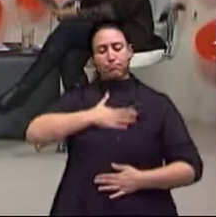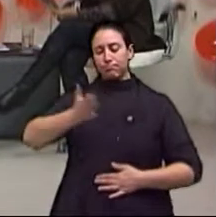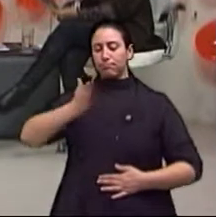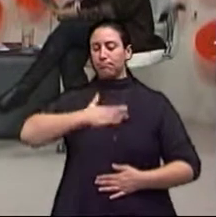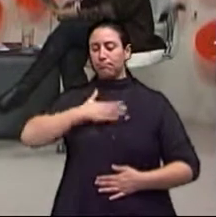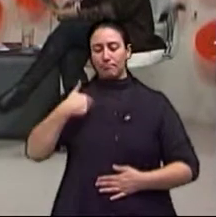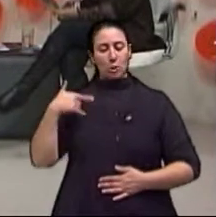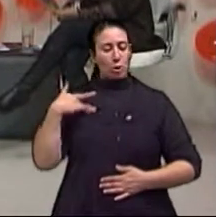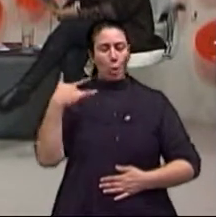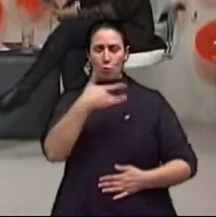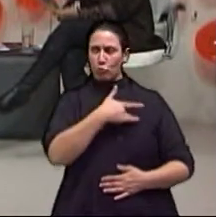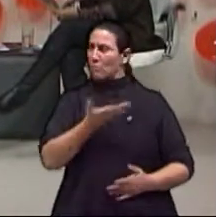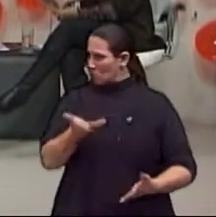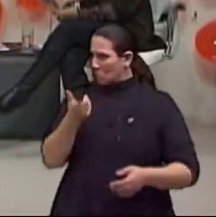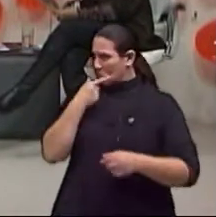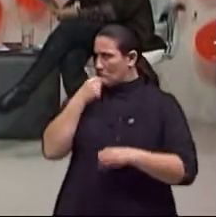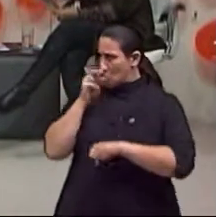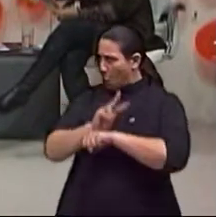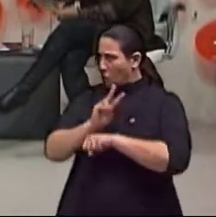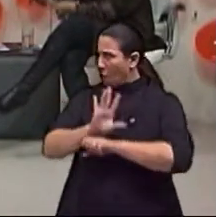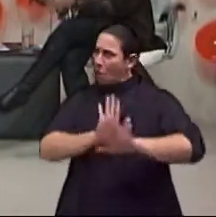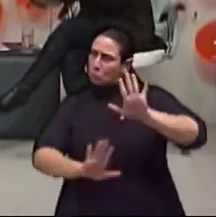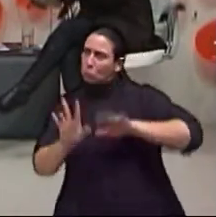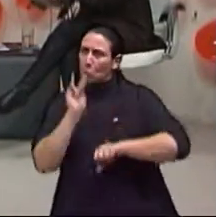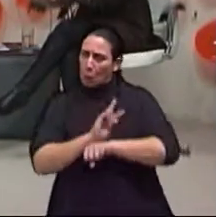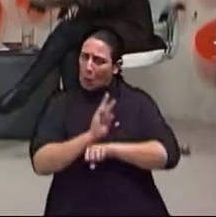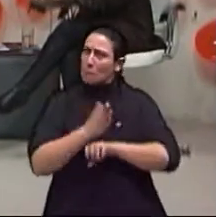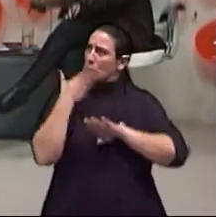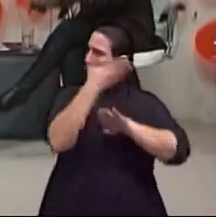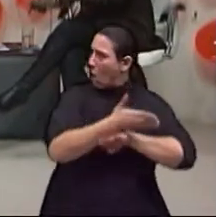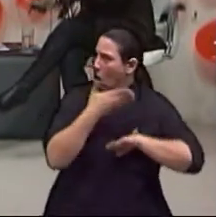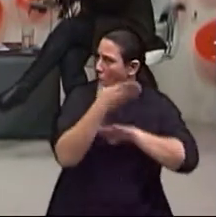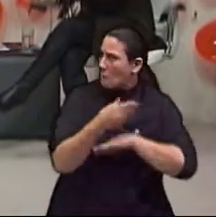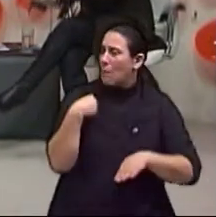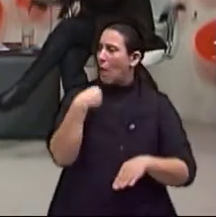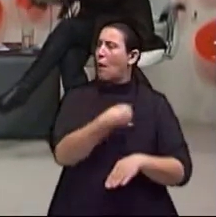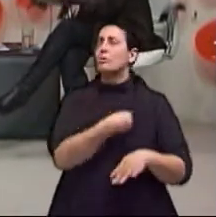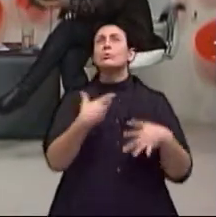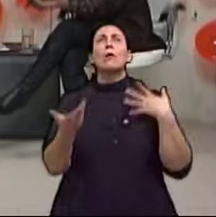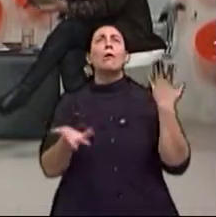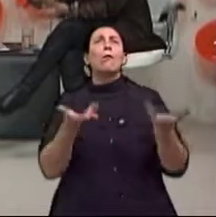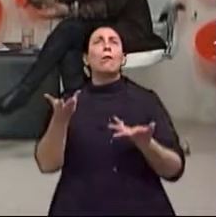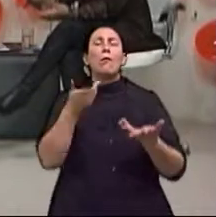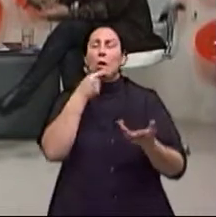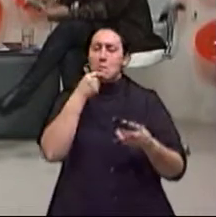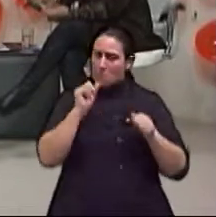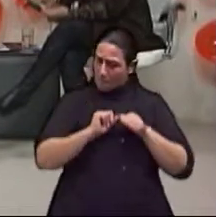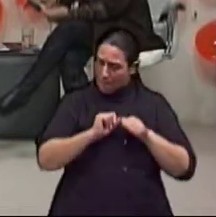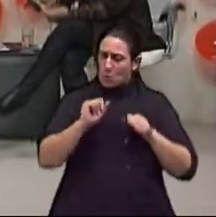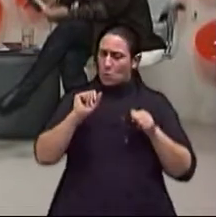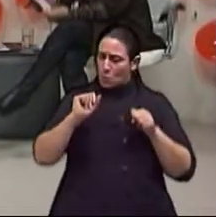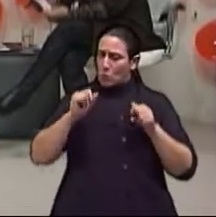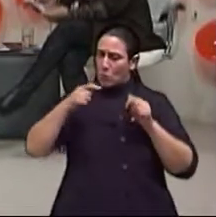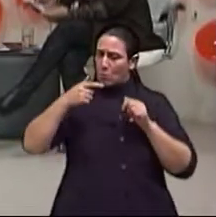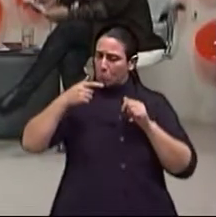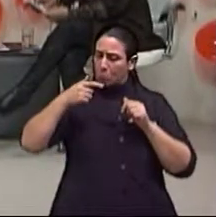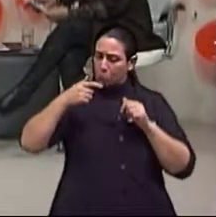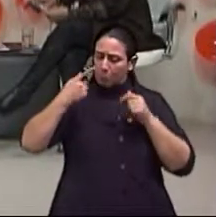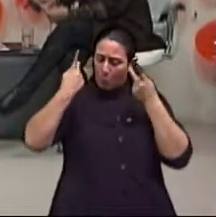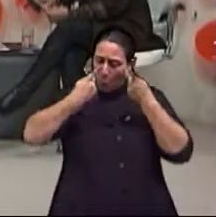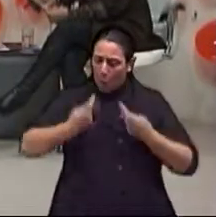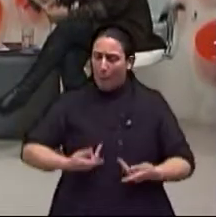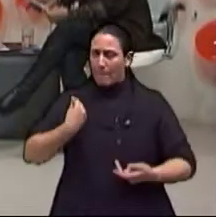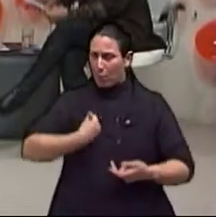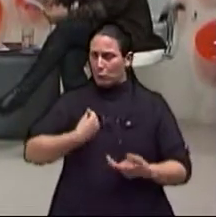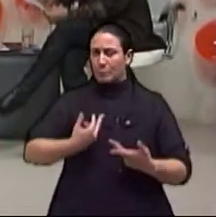fala nisso os homens estão se cuidando mais na sua saúde geral os olhos estão indo mais os médicos os homens estão fazendo os exames aparece isso eles estão